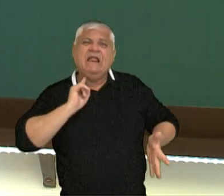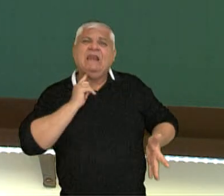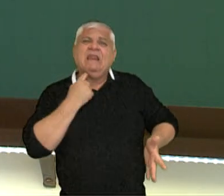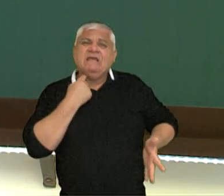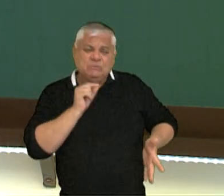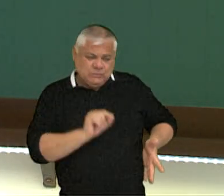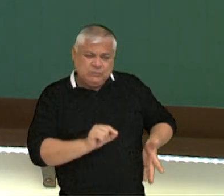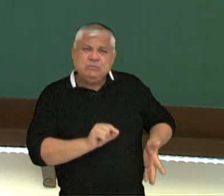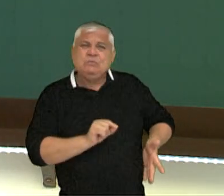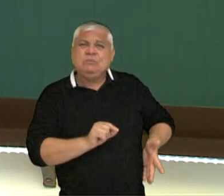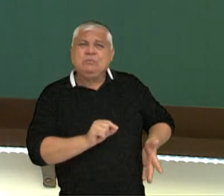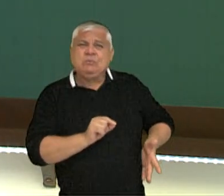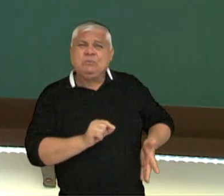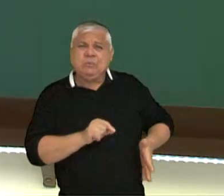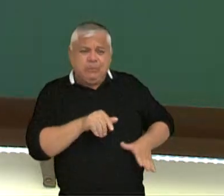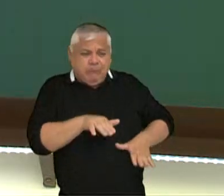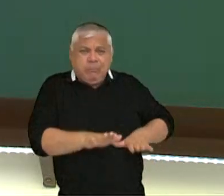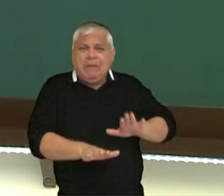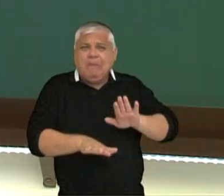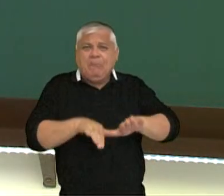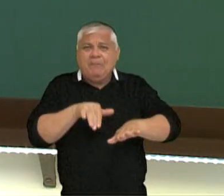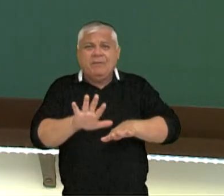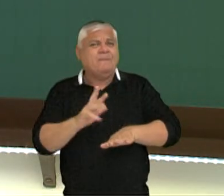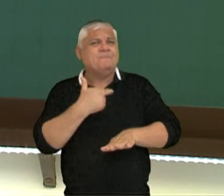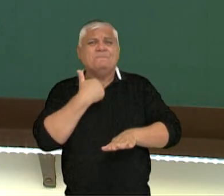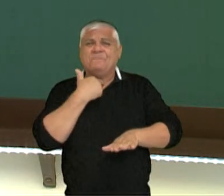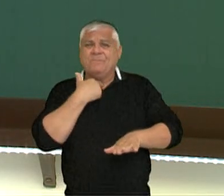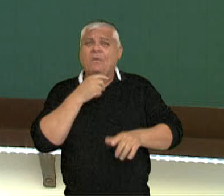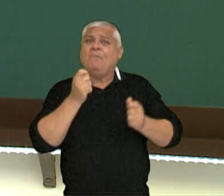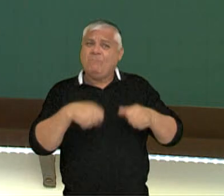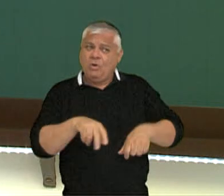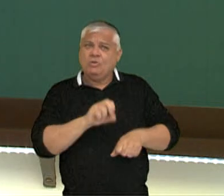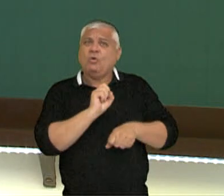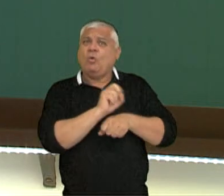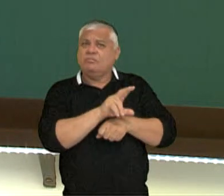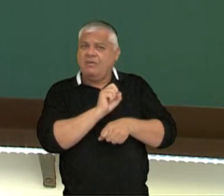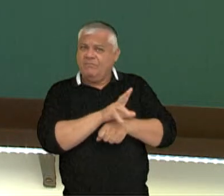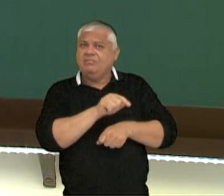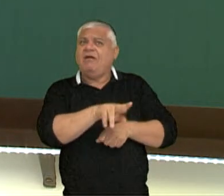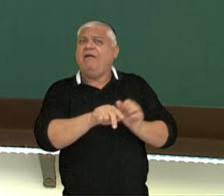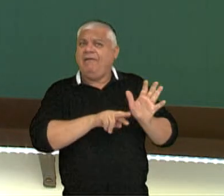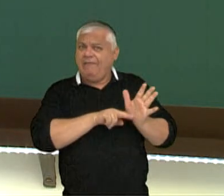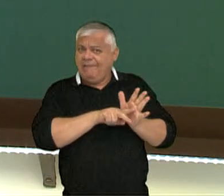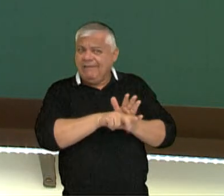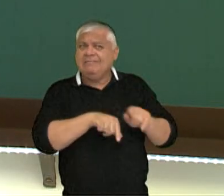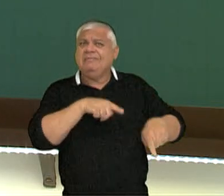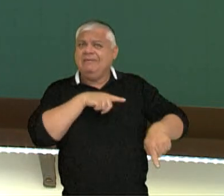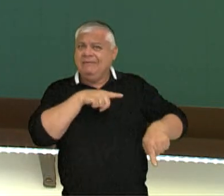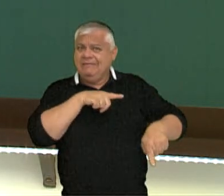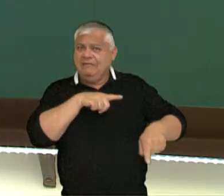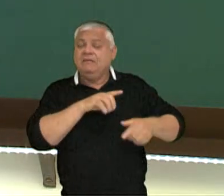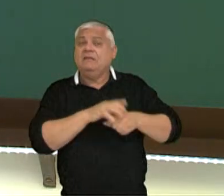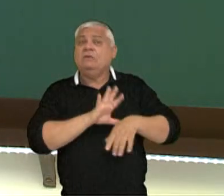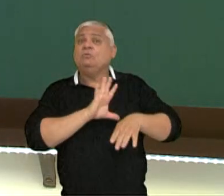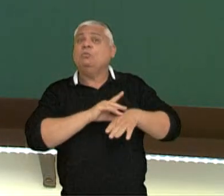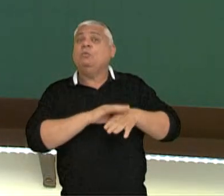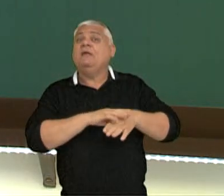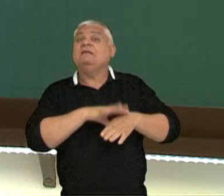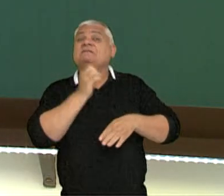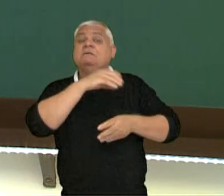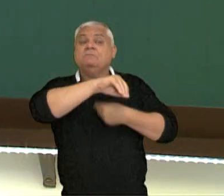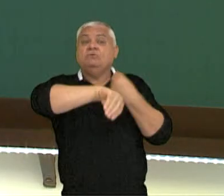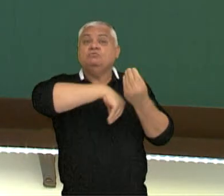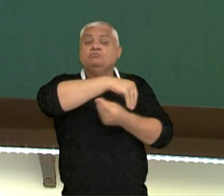resíduo que foi descartado aqui, se de repente está contaminado e pode causar algum tipo de doença. Se isso aqui se mistura com a água,